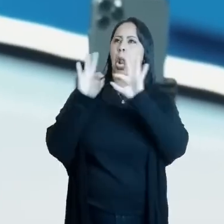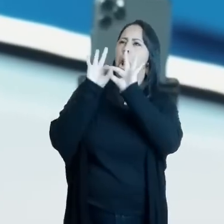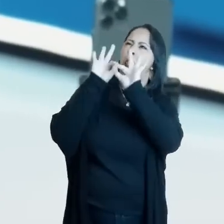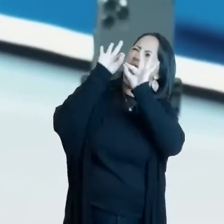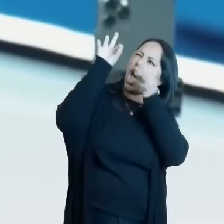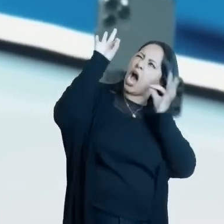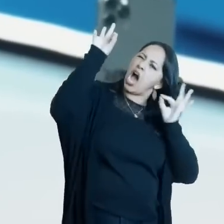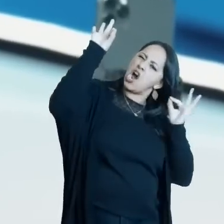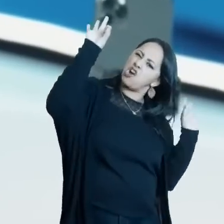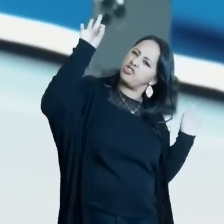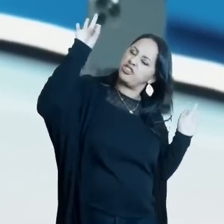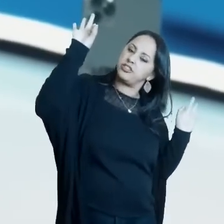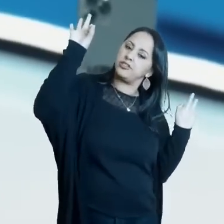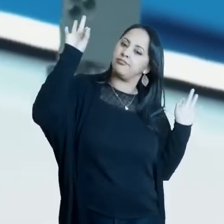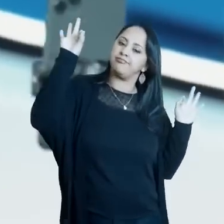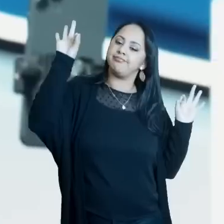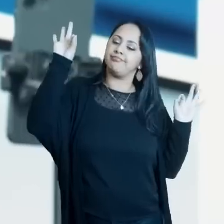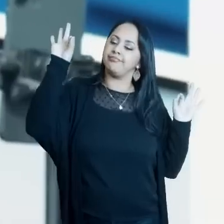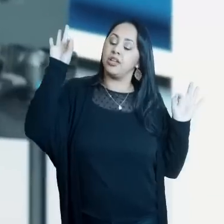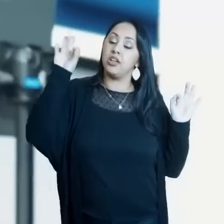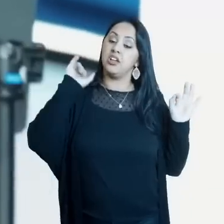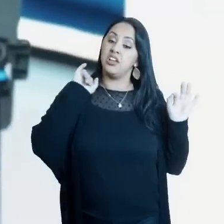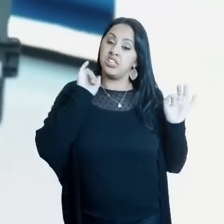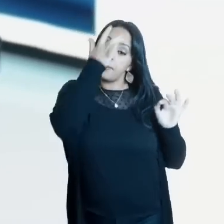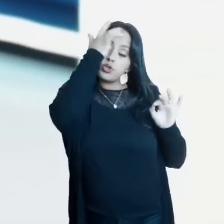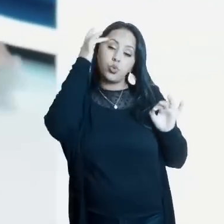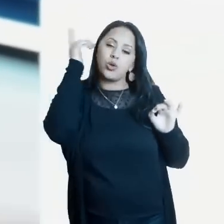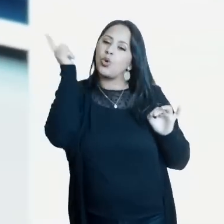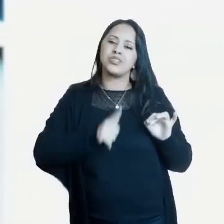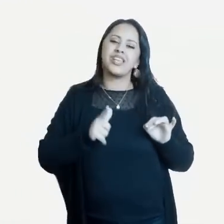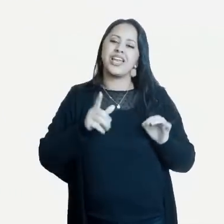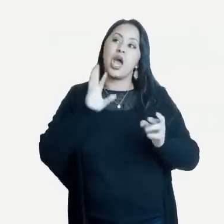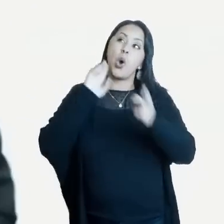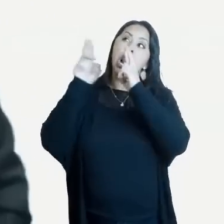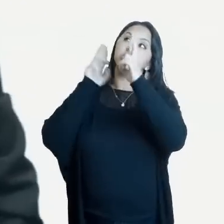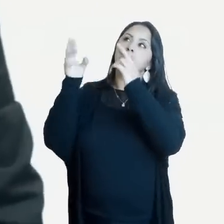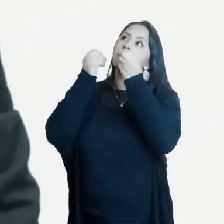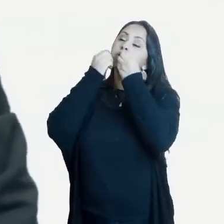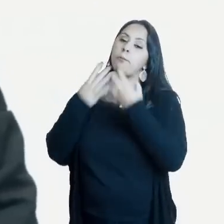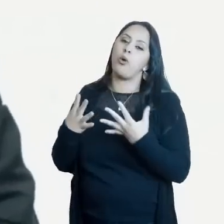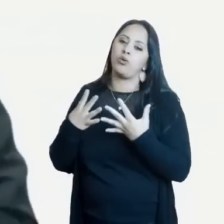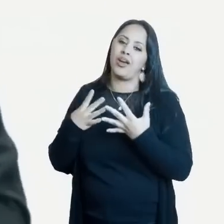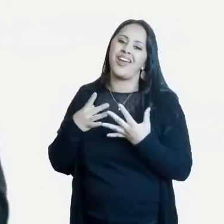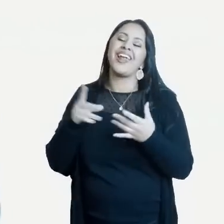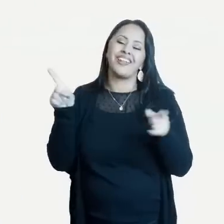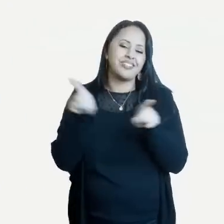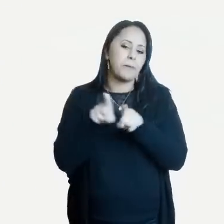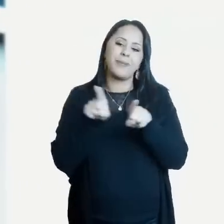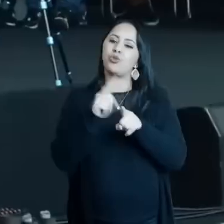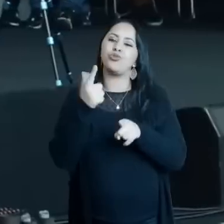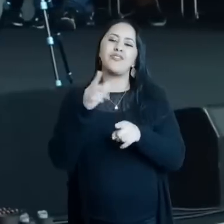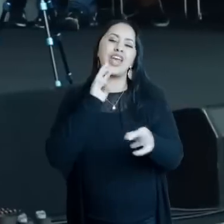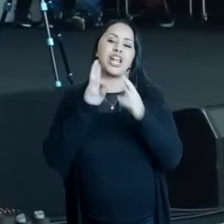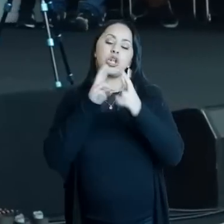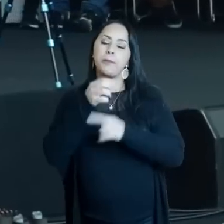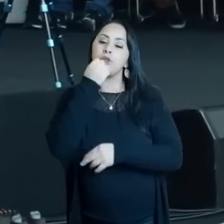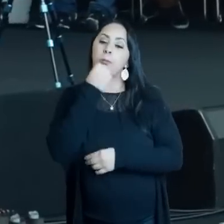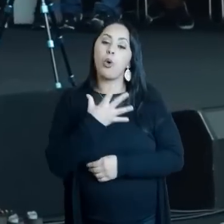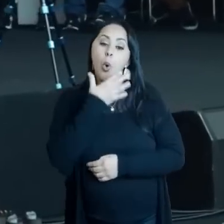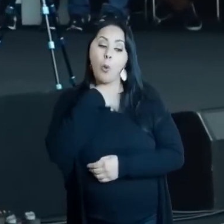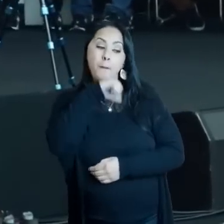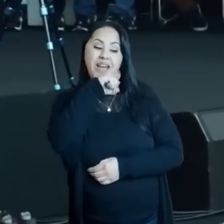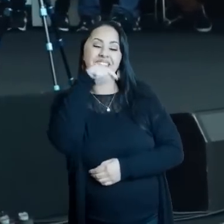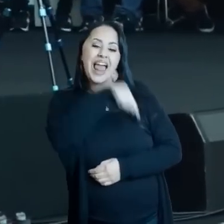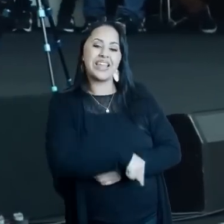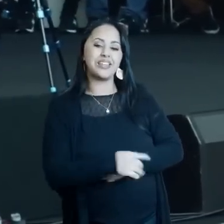longe da gente. Quando a pessoa não consegue ter um bom relacionamento com Deus, eu já sei que ela não teve um bom relacionamento com o pai dela aqui na Terra. E daí você tem que